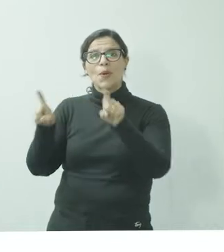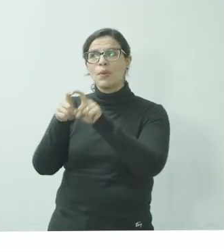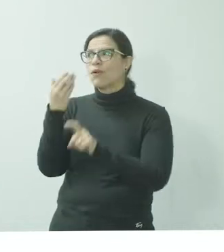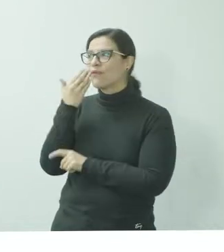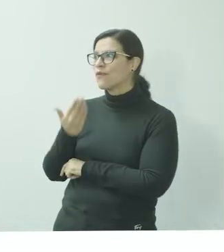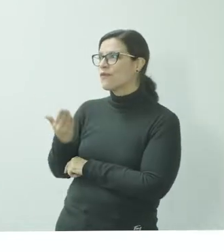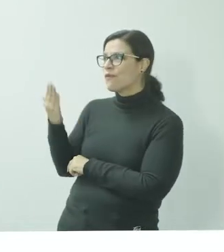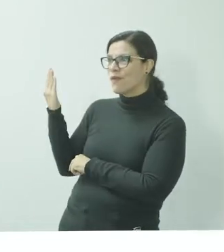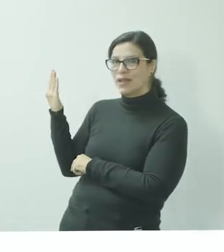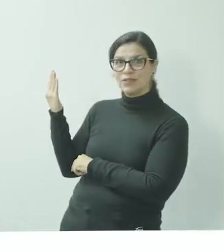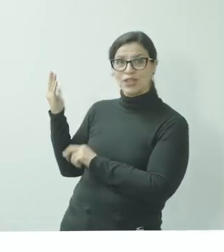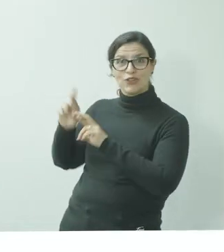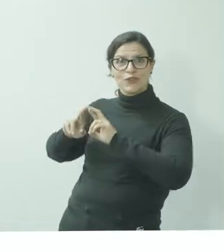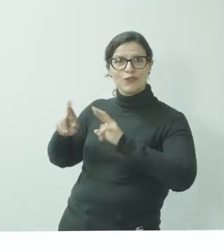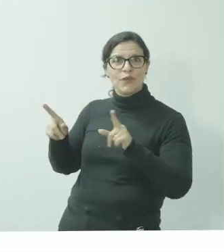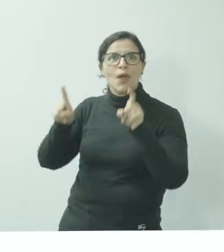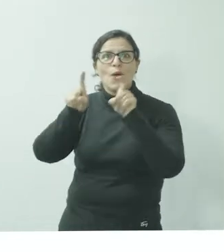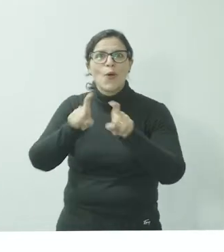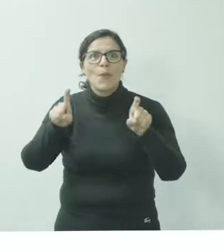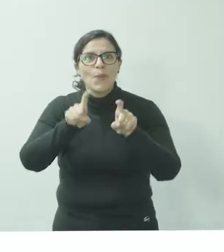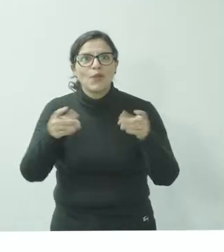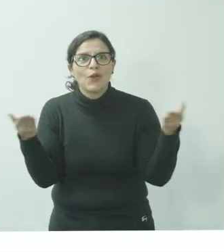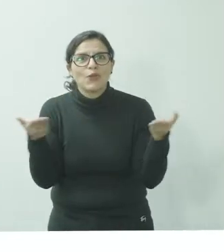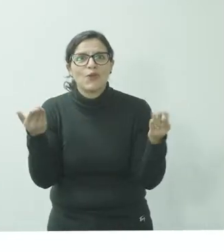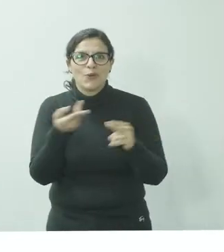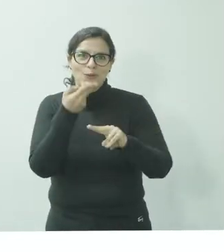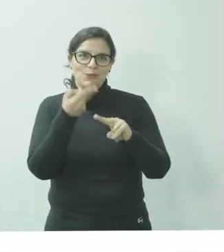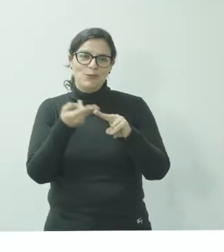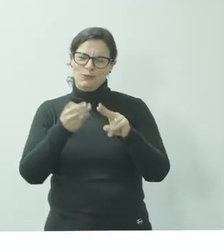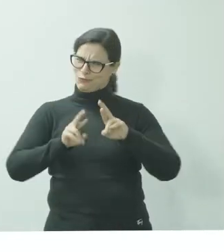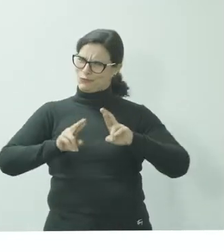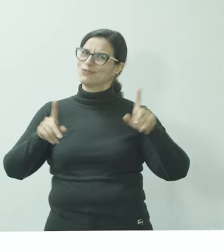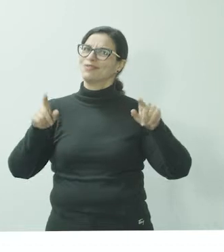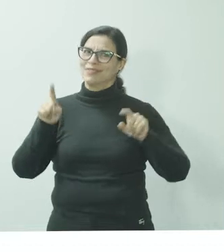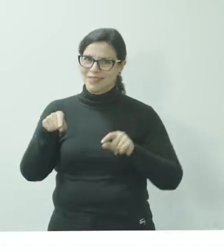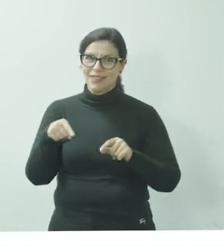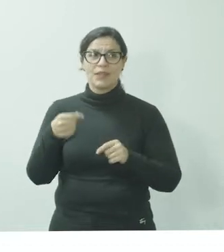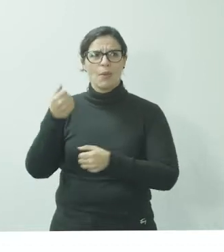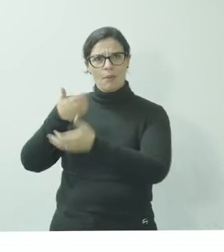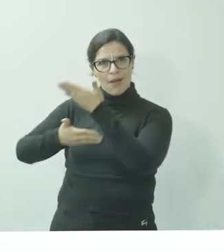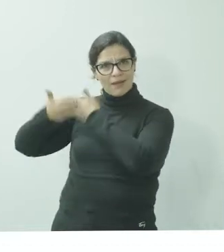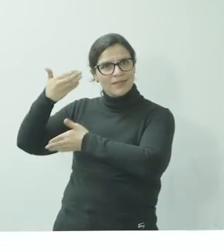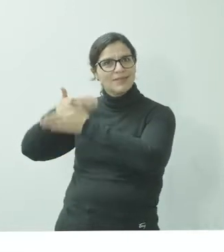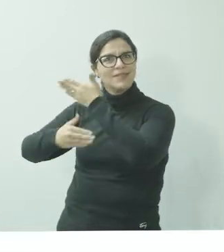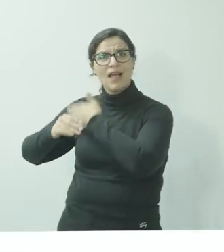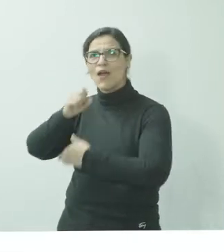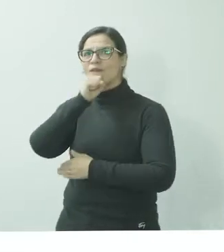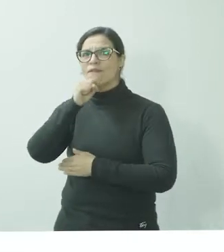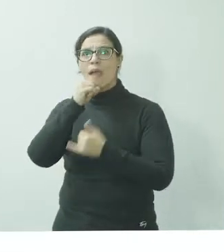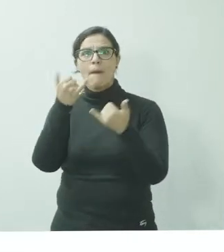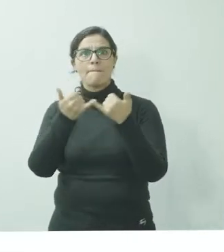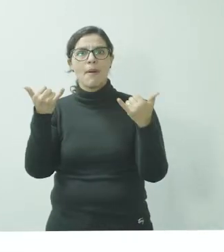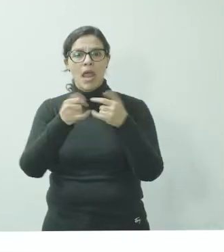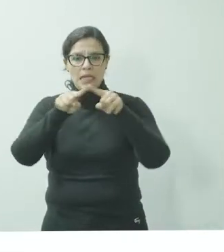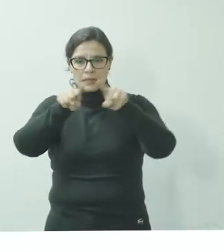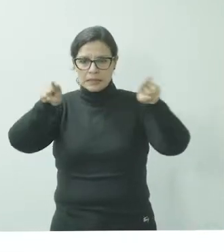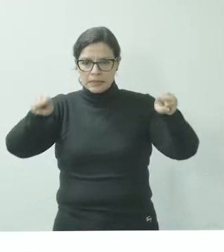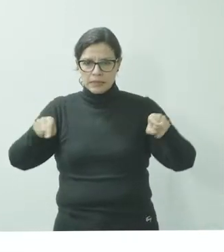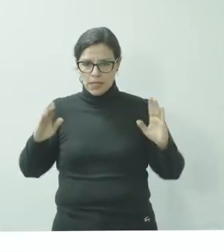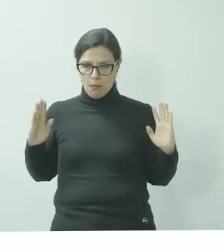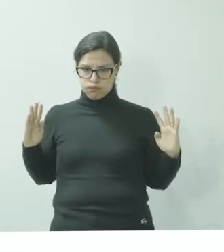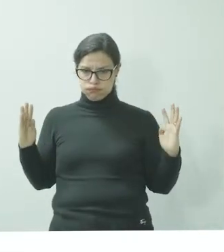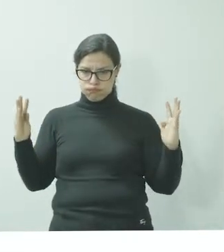só que diferente do computador que a gente usa hoje né então antigamente parecia que ocupava uma sala